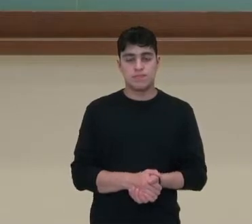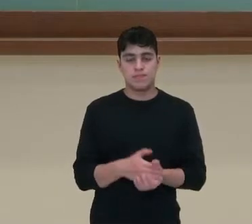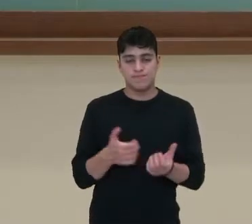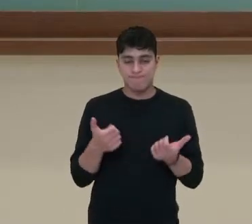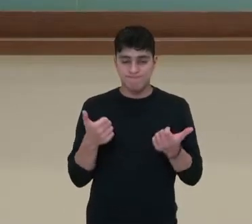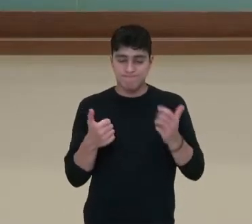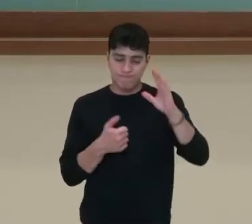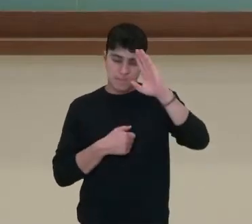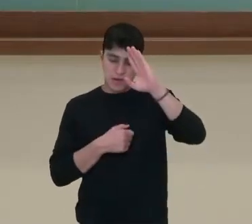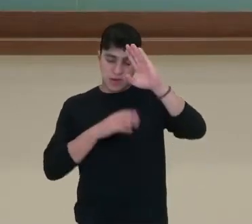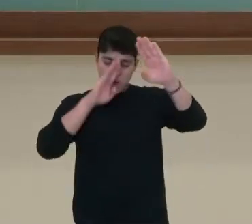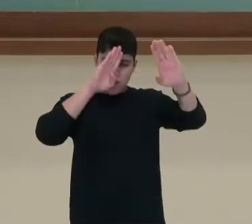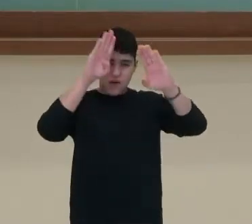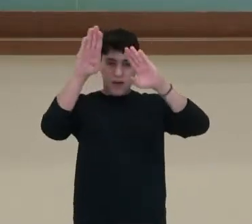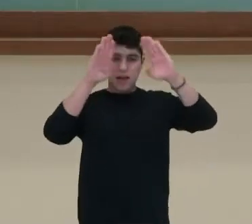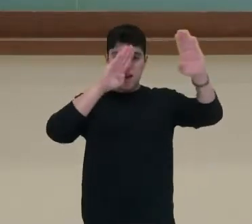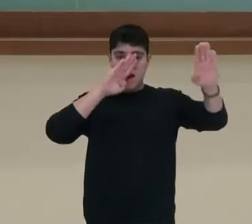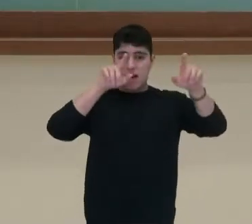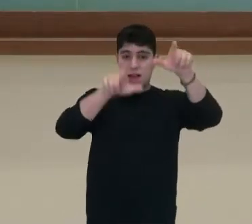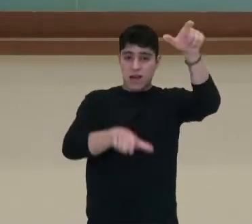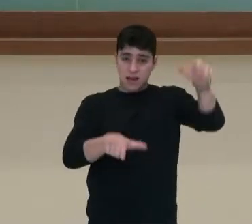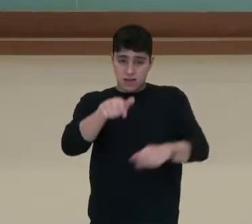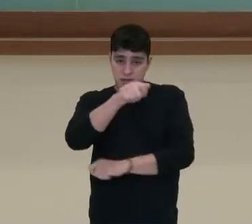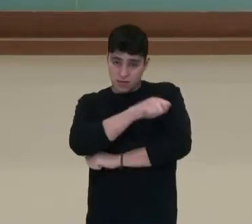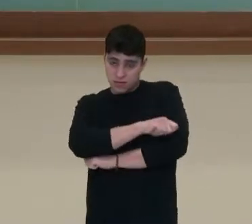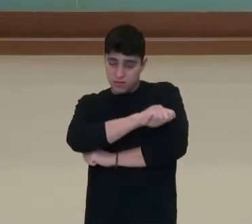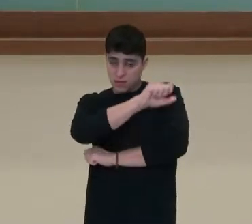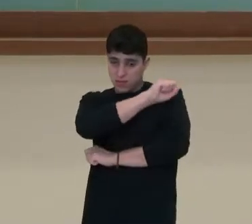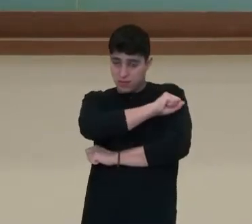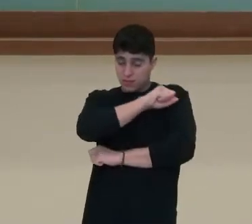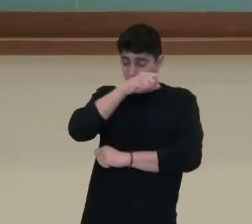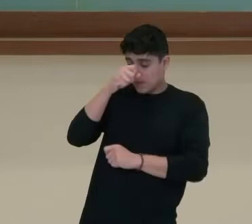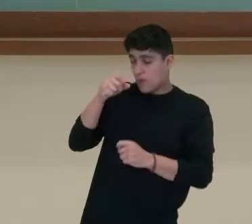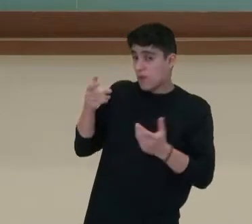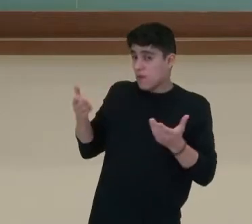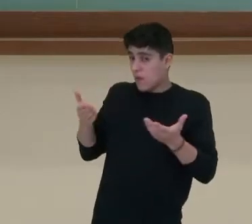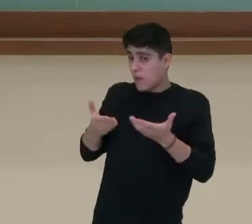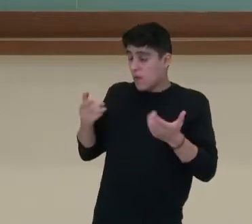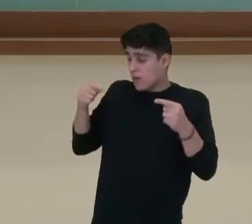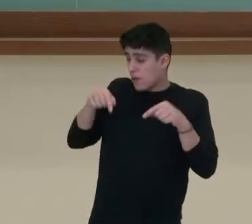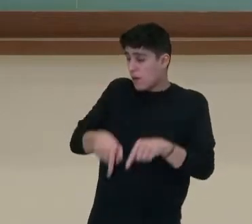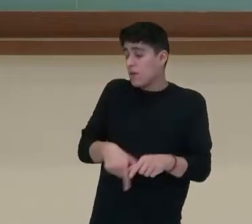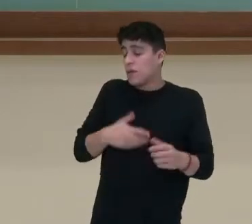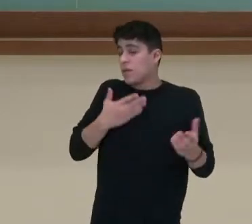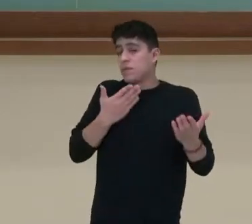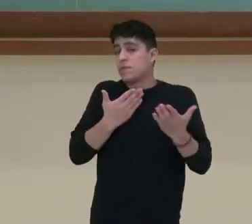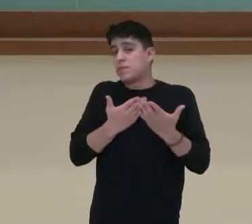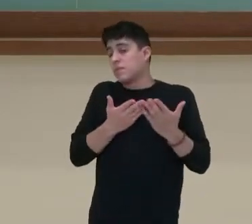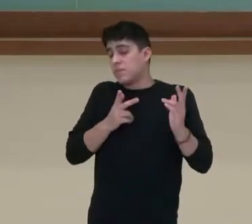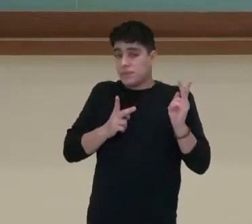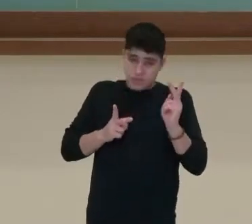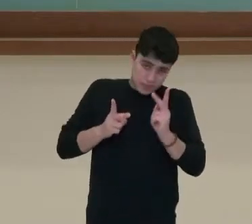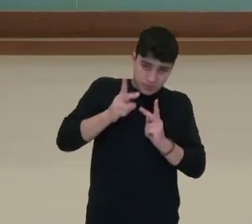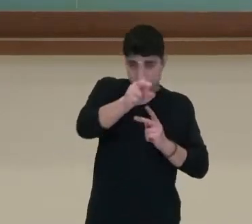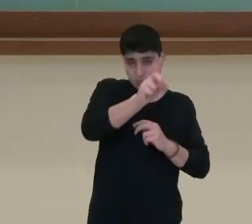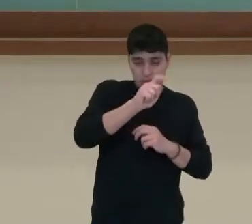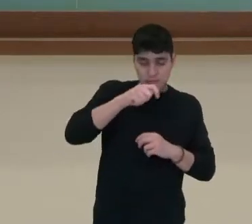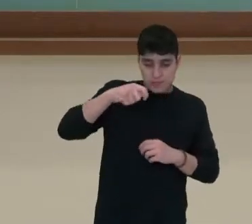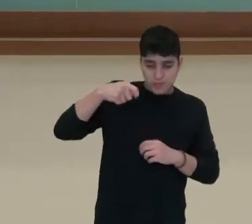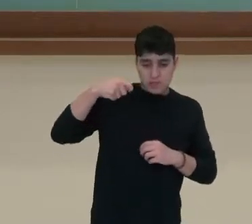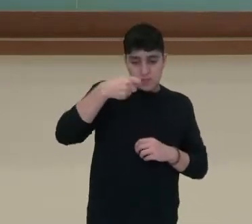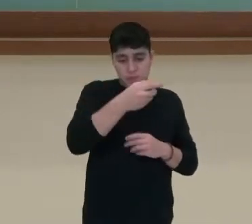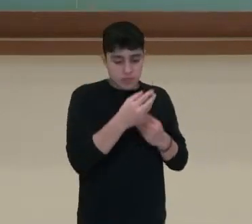Olá, estudantes do 8º ano. Aqui é o professor Fabiano e nessa aula nós vamos continuar a falar sobre a saúde do